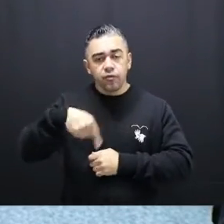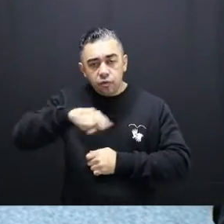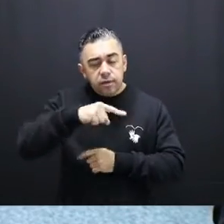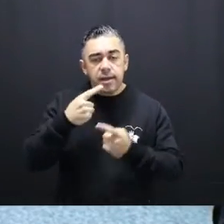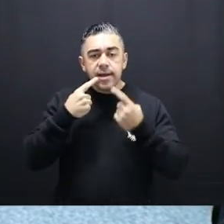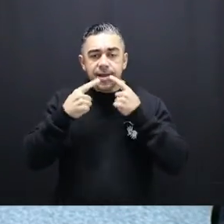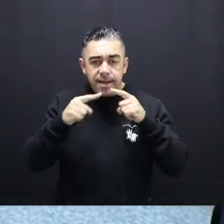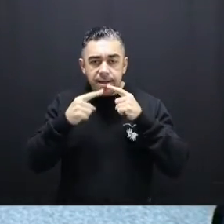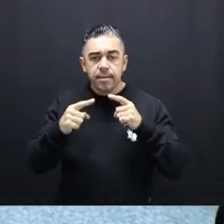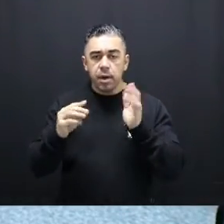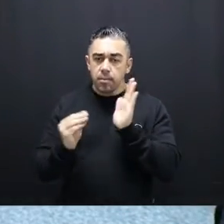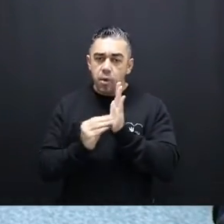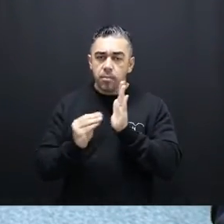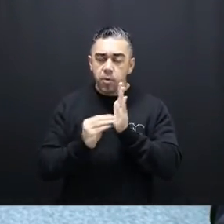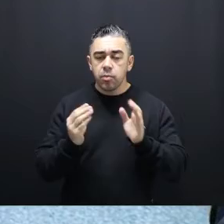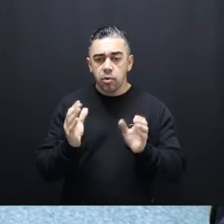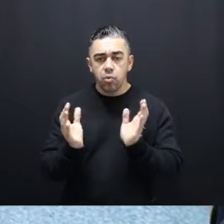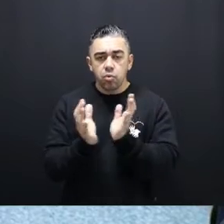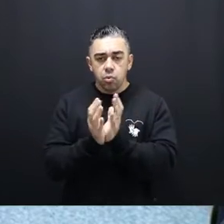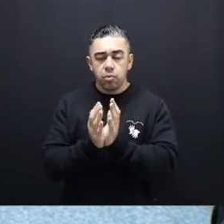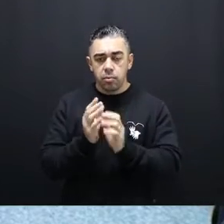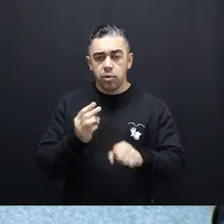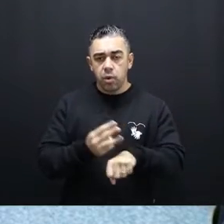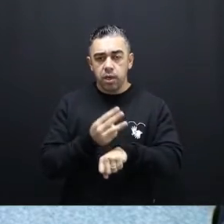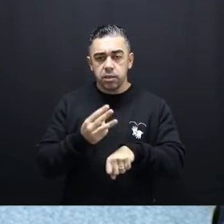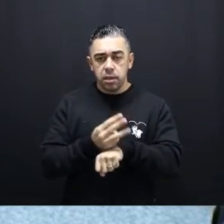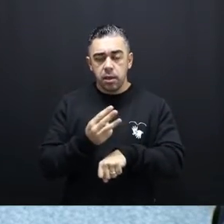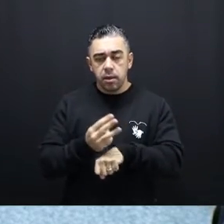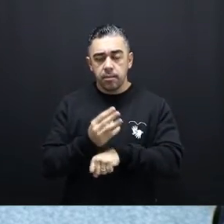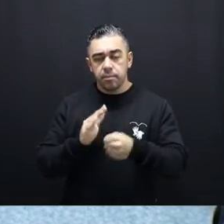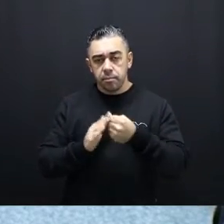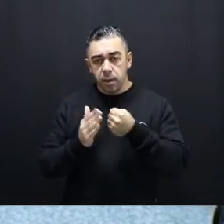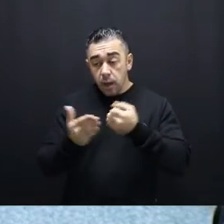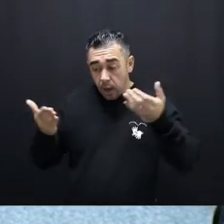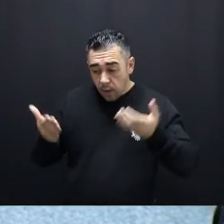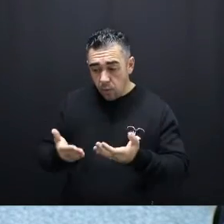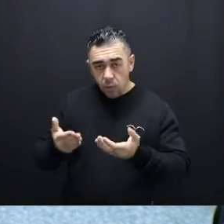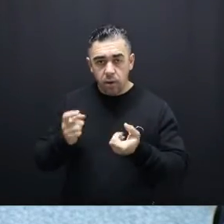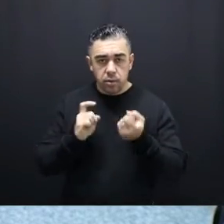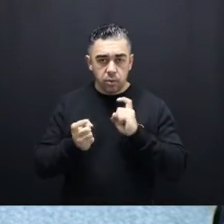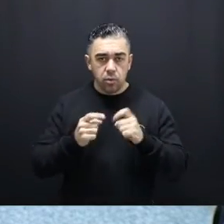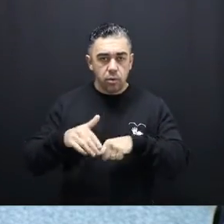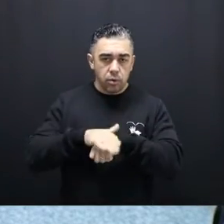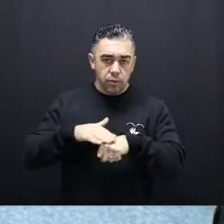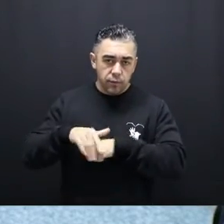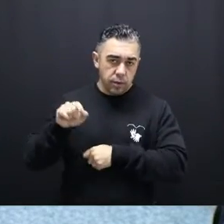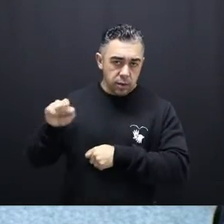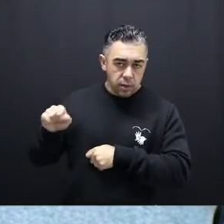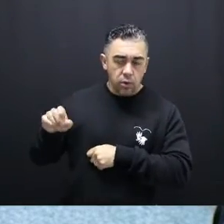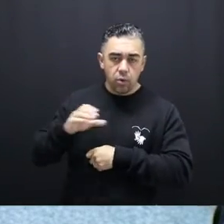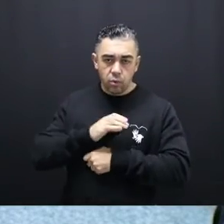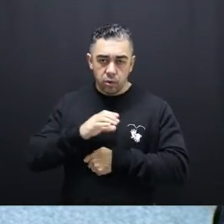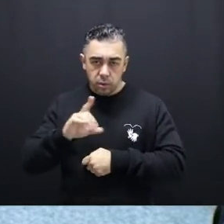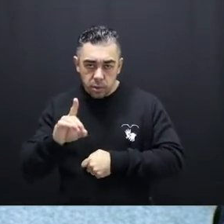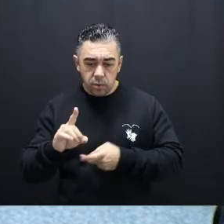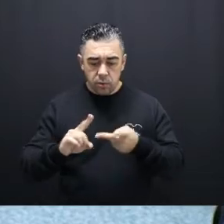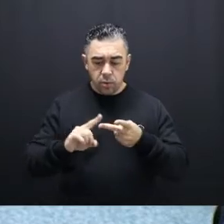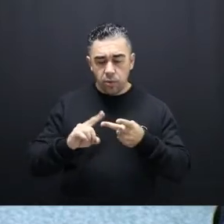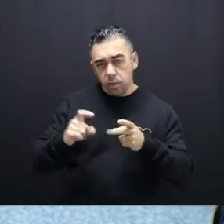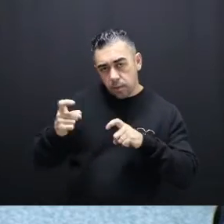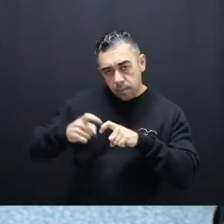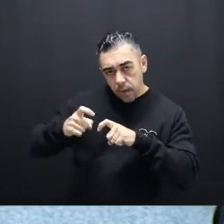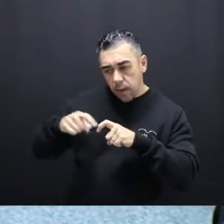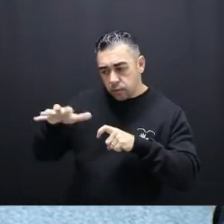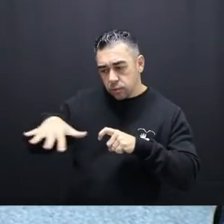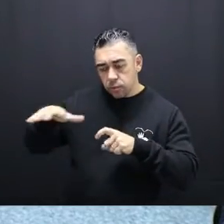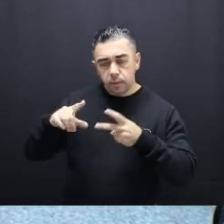os colocam nos grupos do bairro é importante darem plano agora nessa reunião conversando com a coordenadora com os médicos que lá